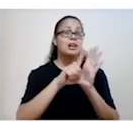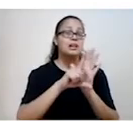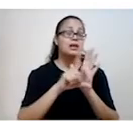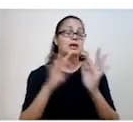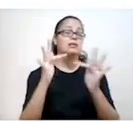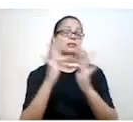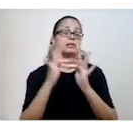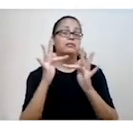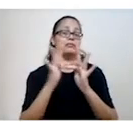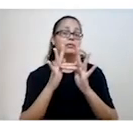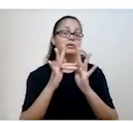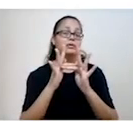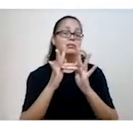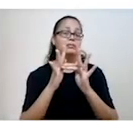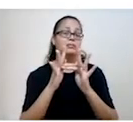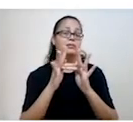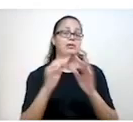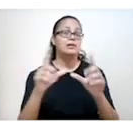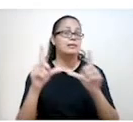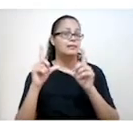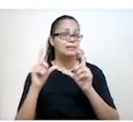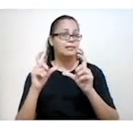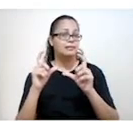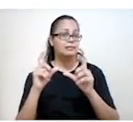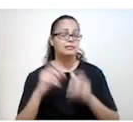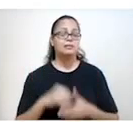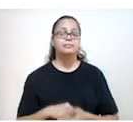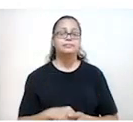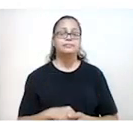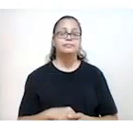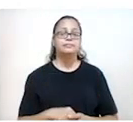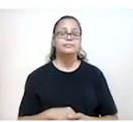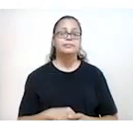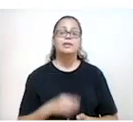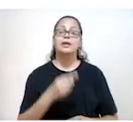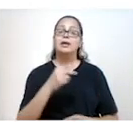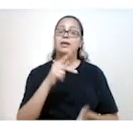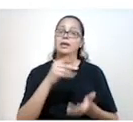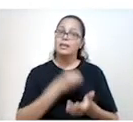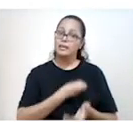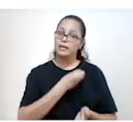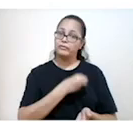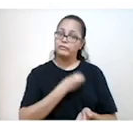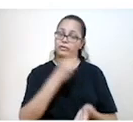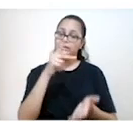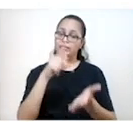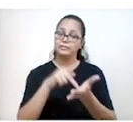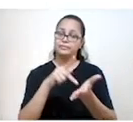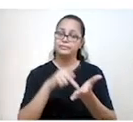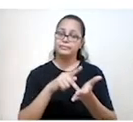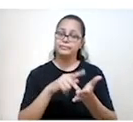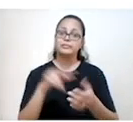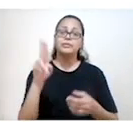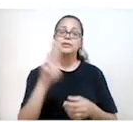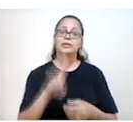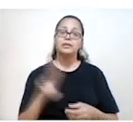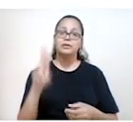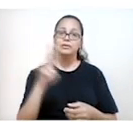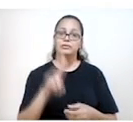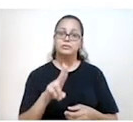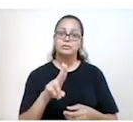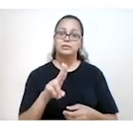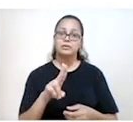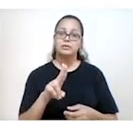formulinha, é essa aqui. Só que na vida real, assim, onde é usado isso, por exemplo,